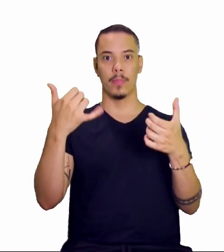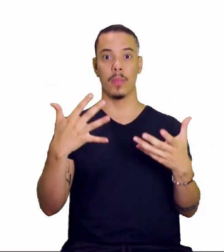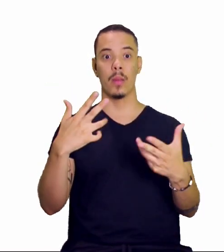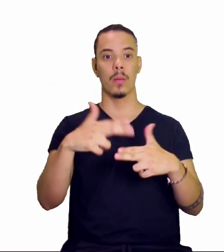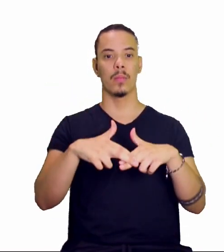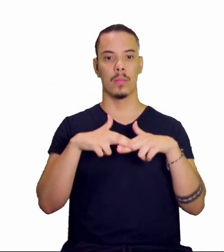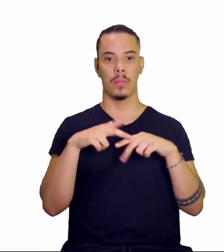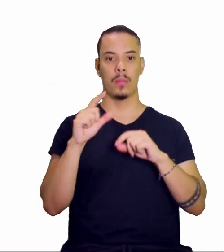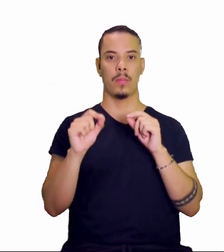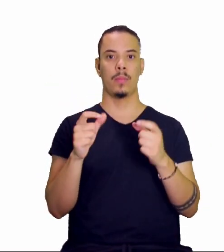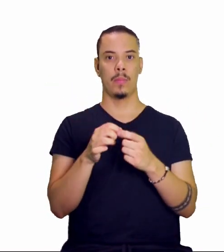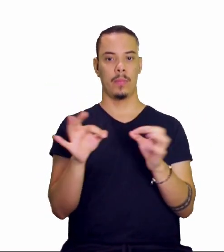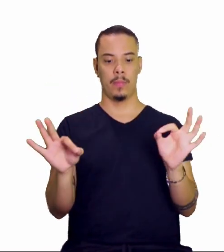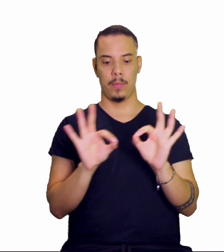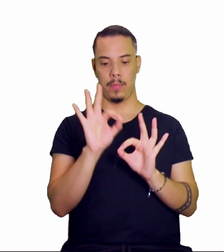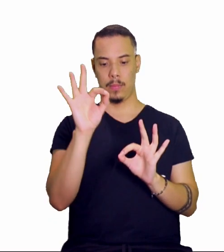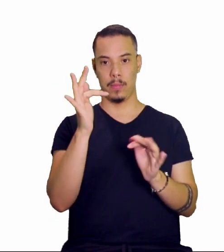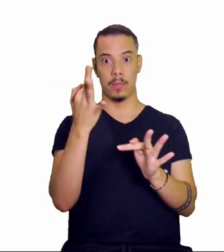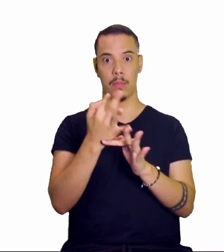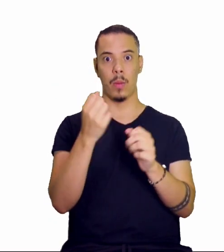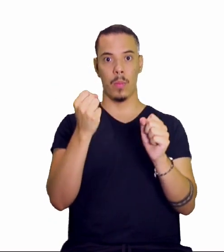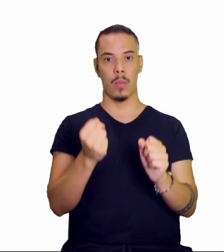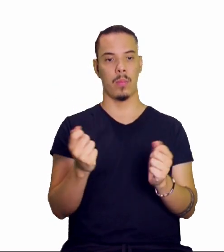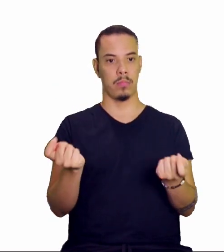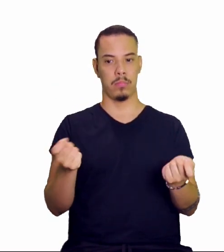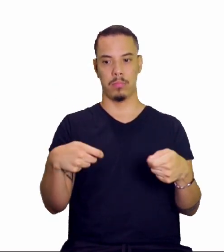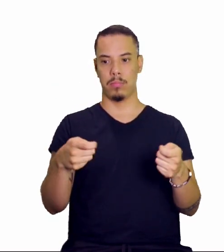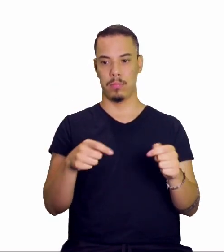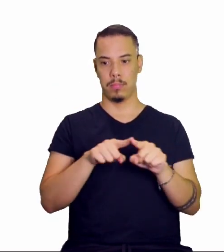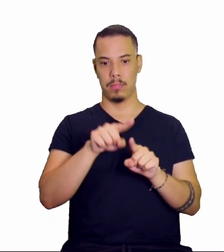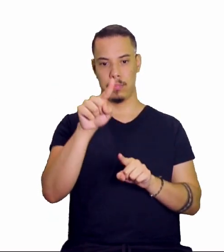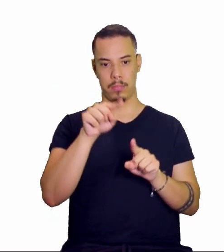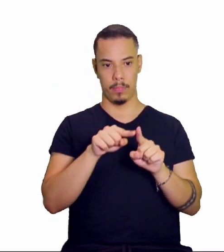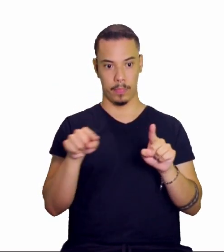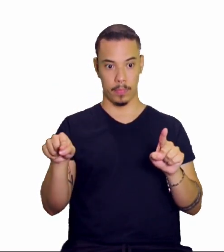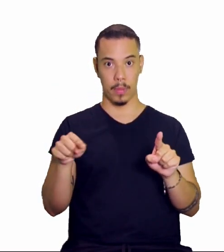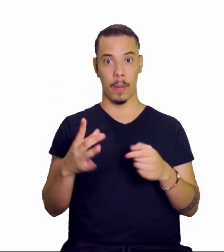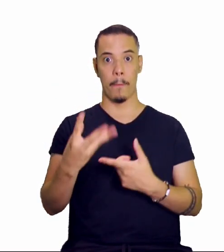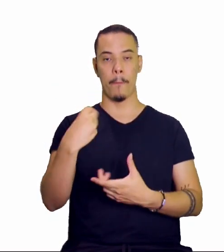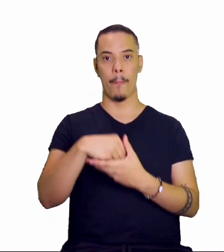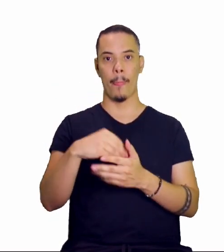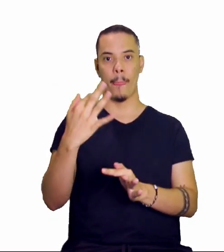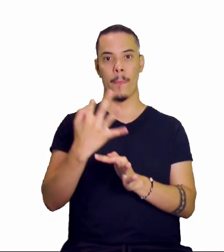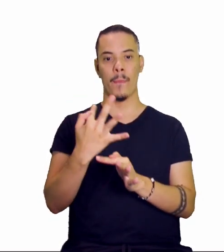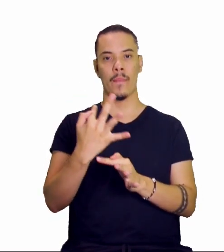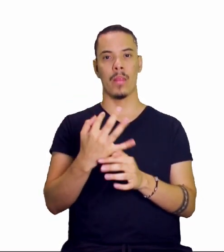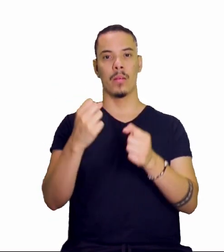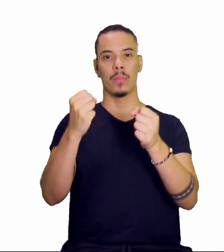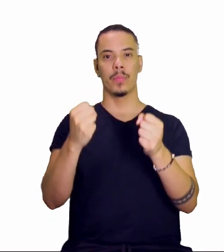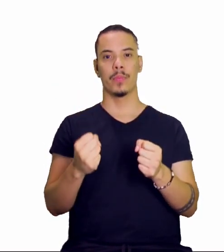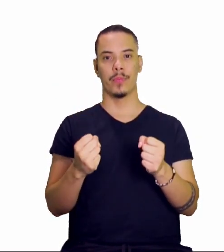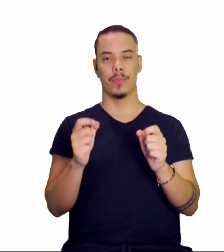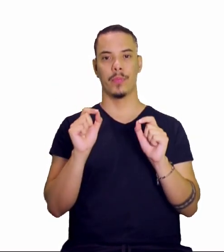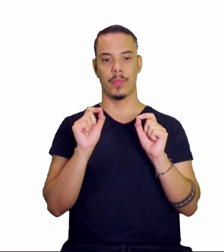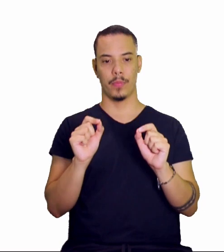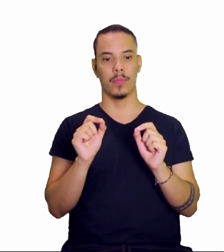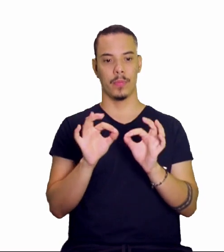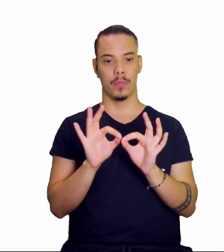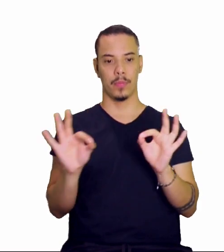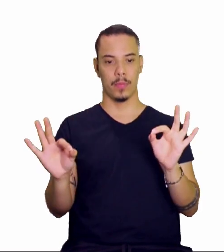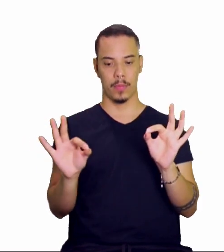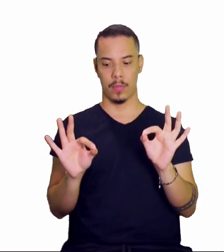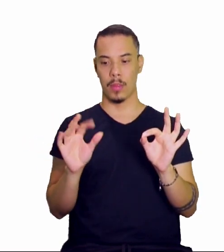físicas, elas podem ser medidas, tá bom? Então, vamos ver ali, ó. Em física, elas podem ser, vamos ver?